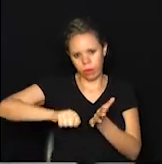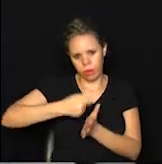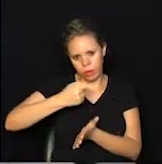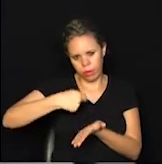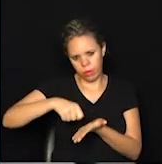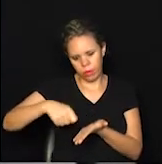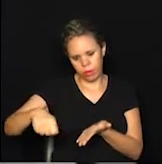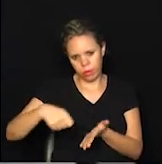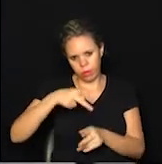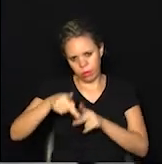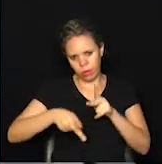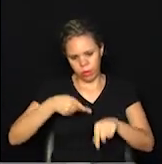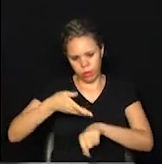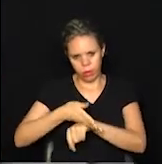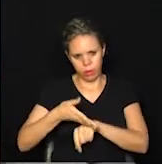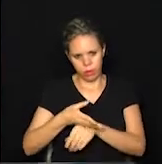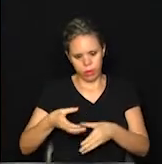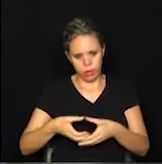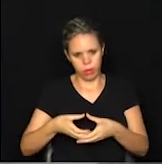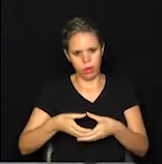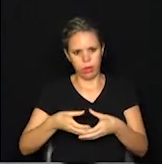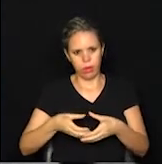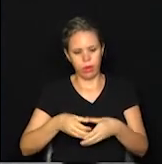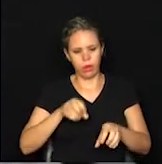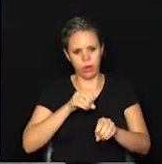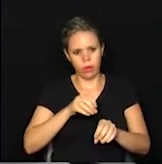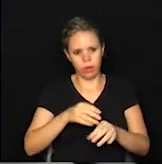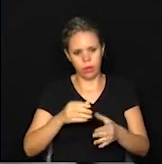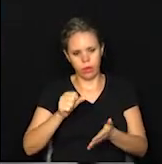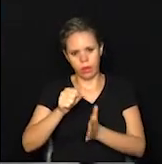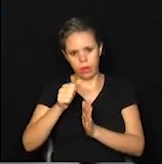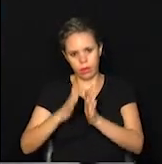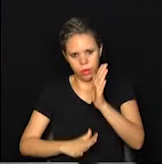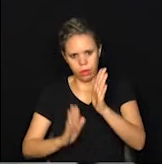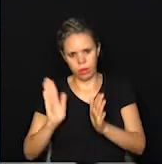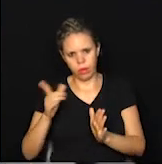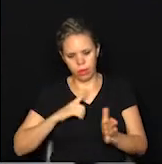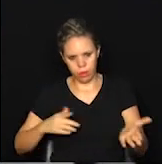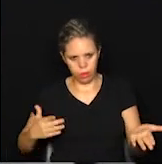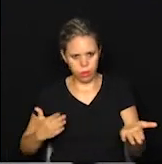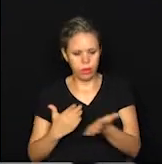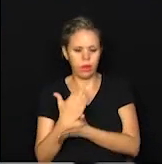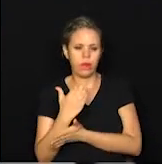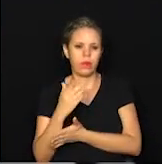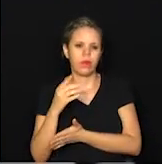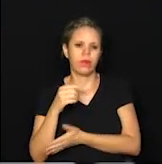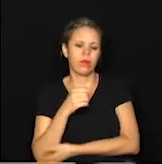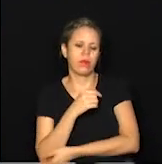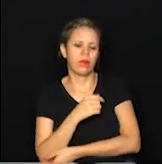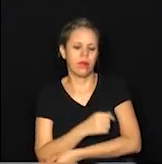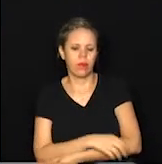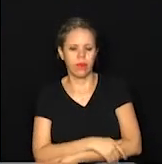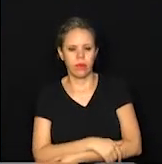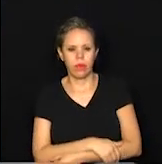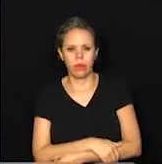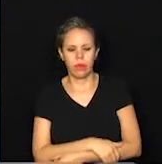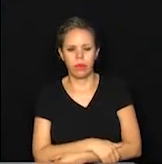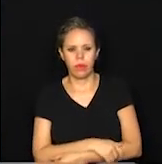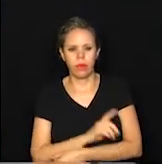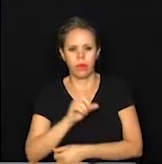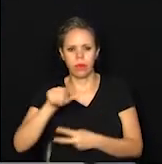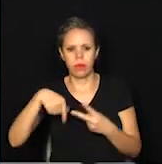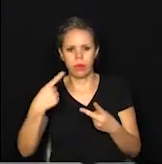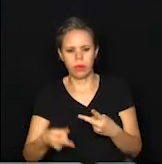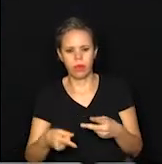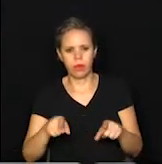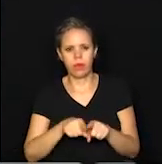dos integrantes da comissão, mas na ata aqui da reunião da comissão nós teremos já a aprovação desse encaminhamento, além